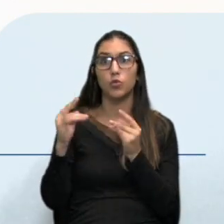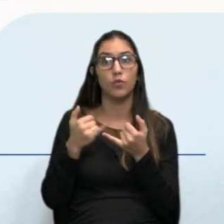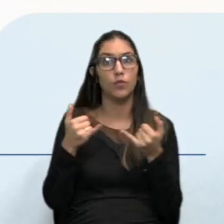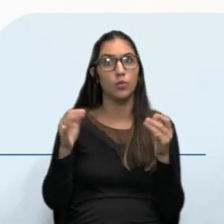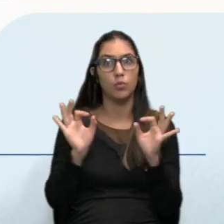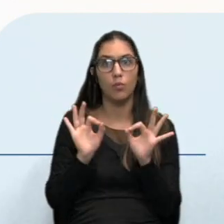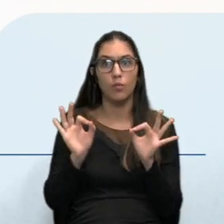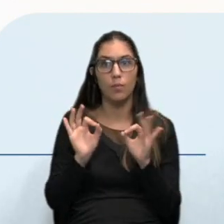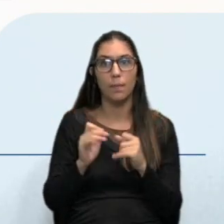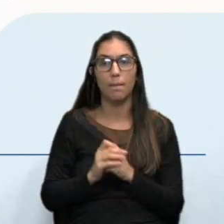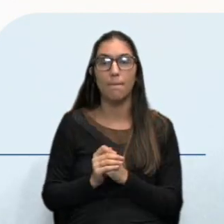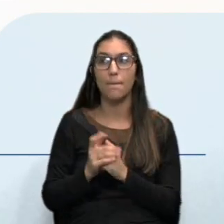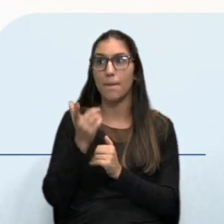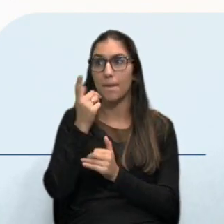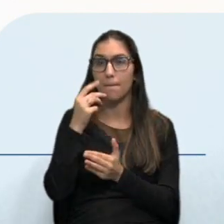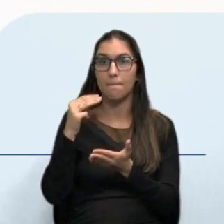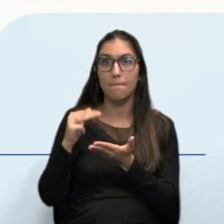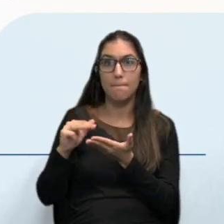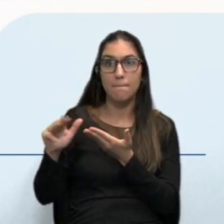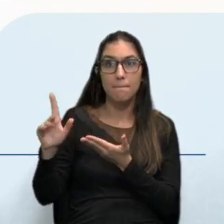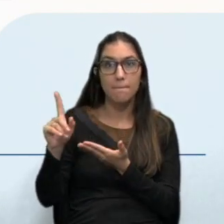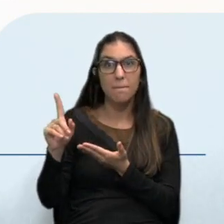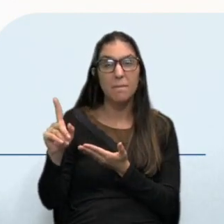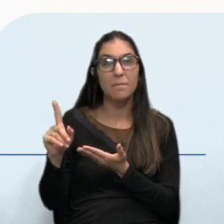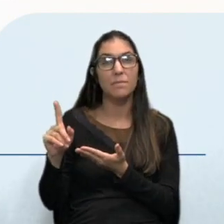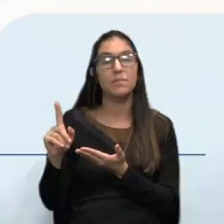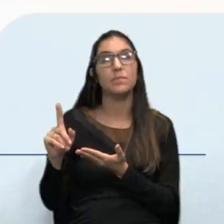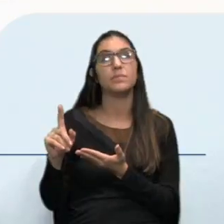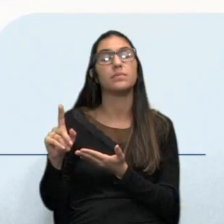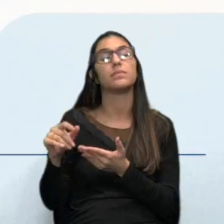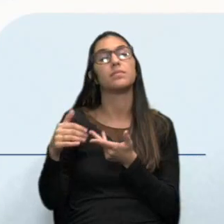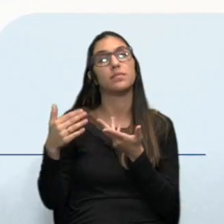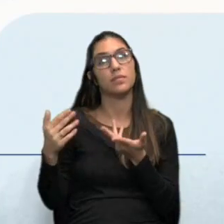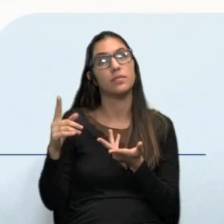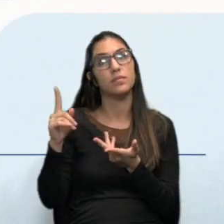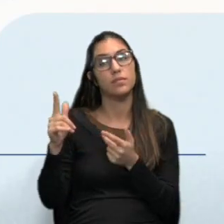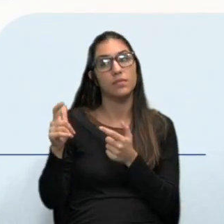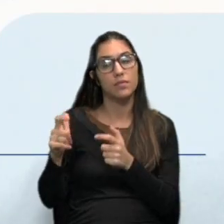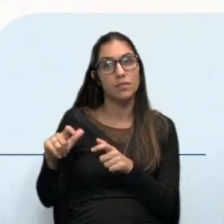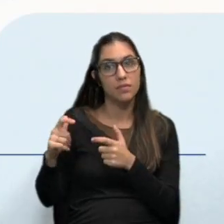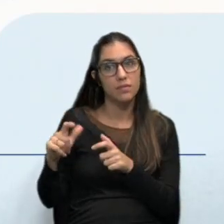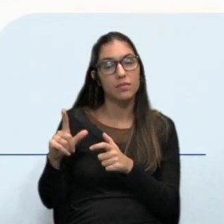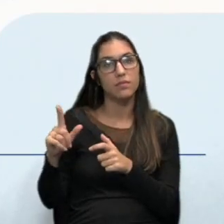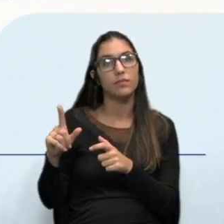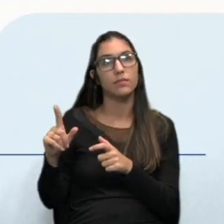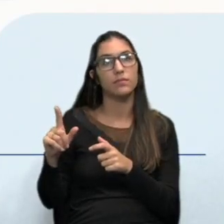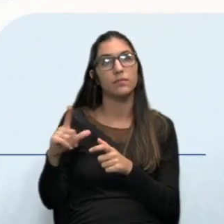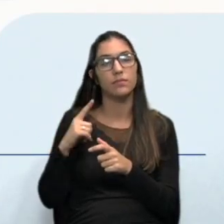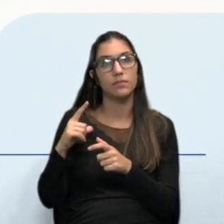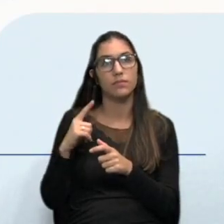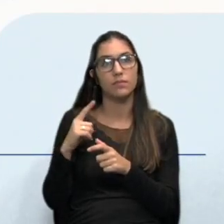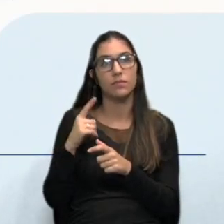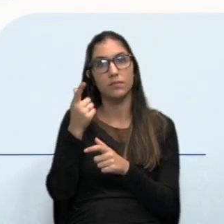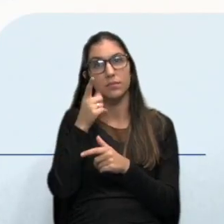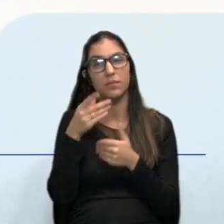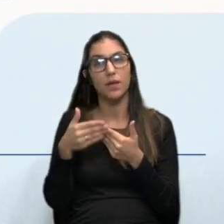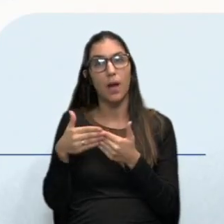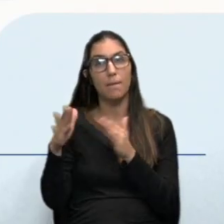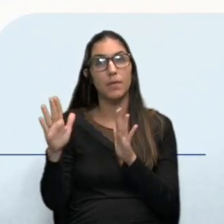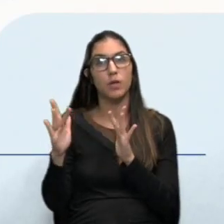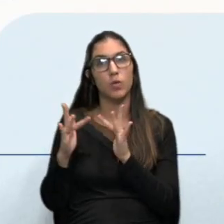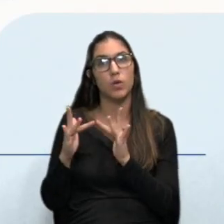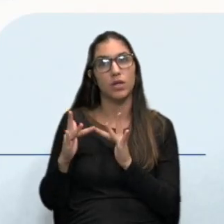lógico. Mandou para a estação radiobase. Aí a estação radiobase, então, vai abrir a